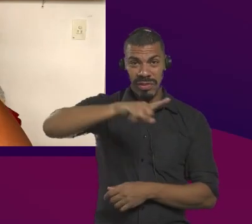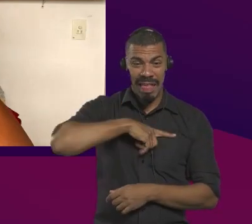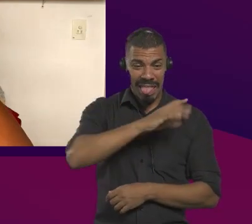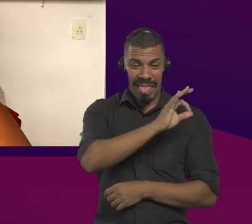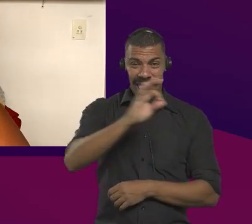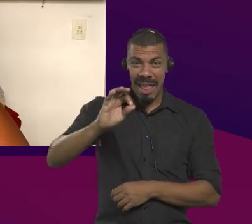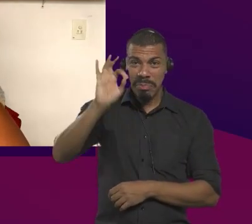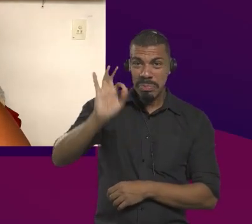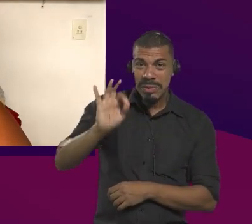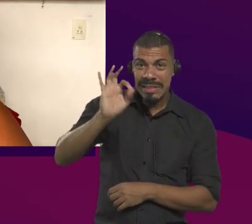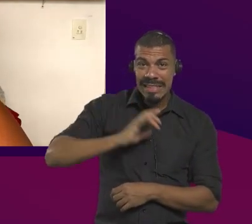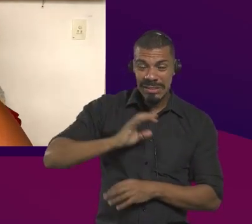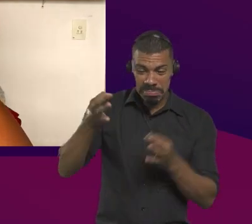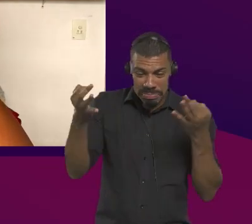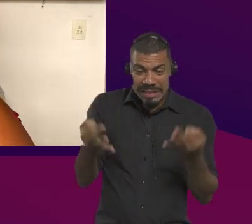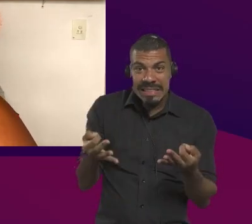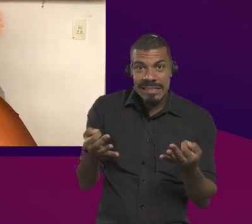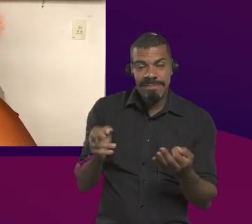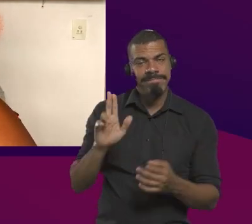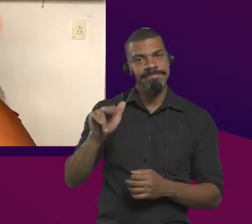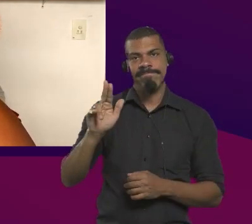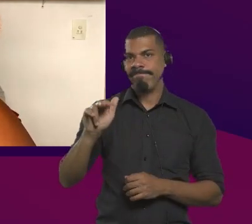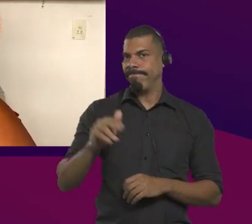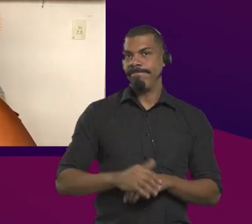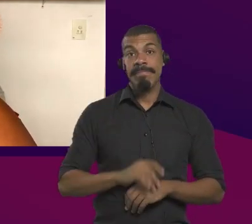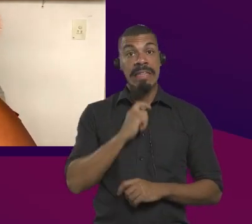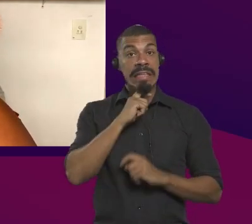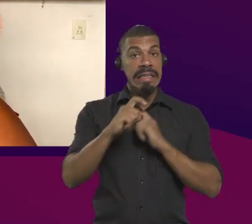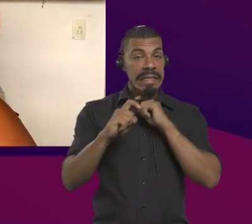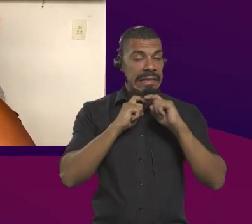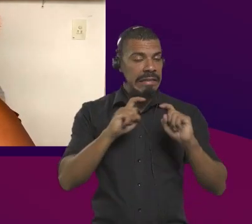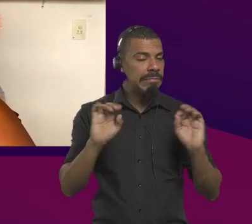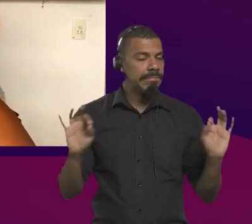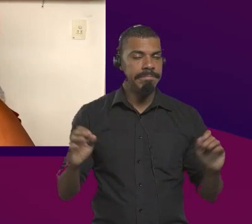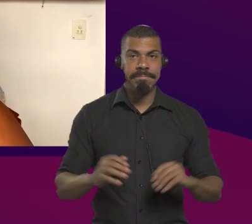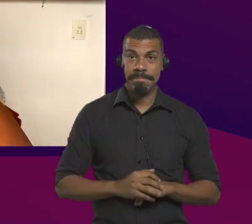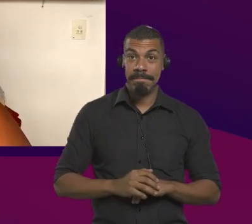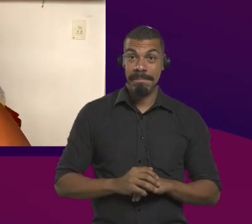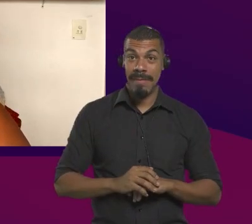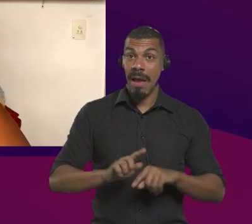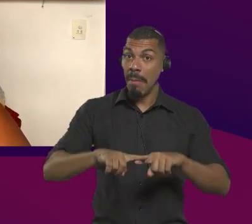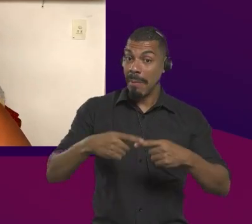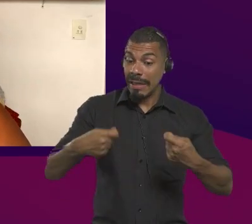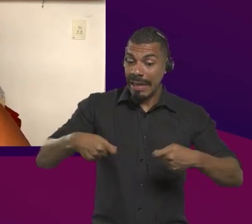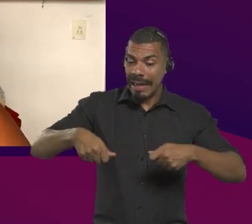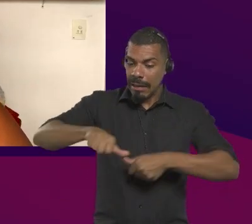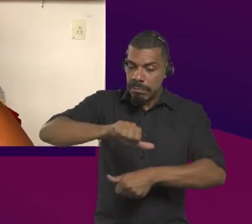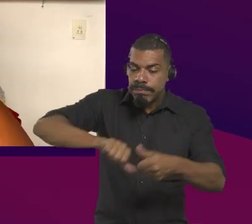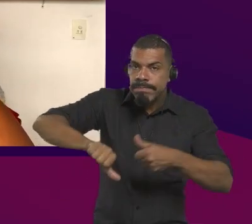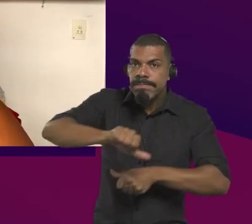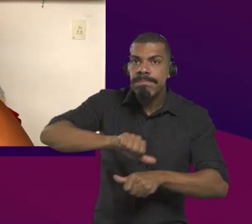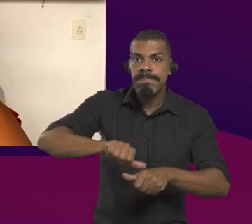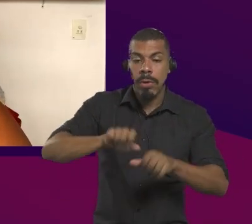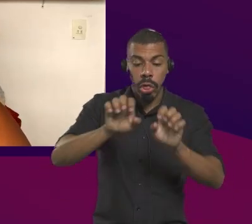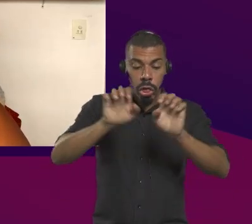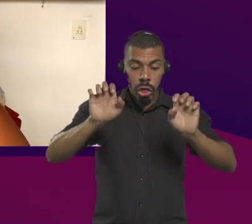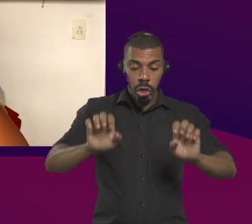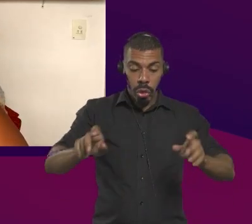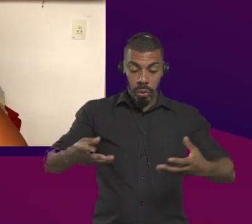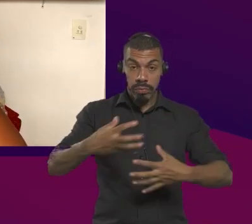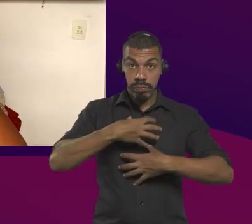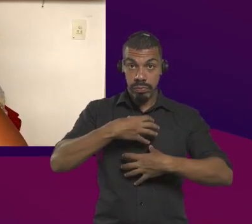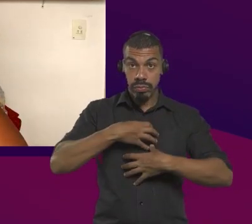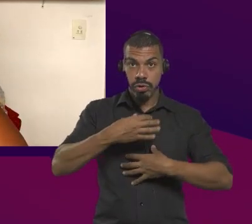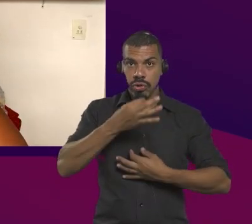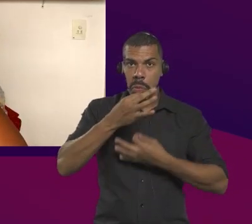movimento perfeito, Sim, né? não, o que eu acho que falta agora é uma mudança de fato das estruturas, né? Da Sim. gordofobia estrutural,